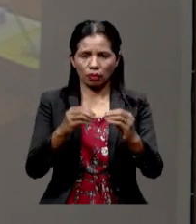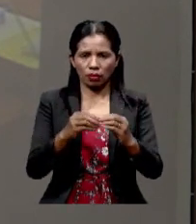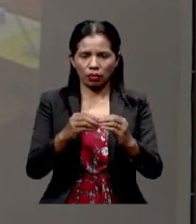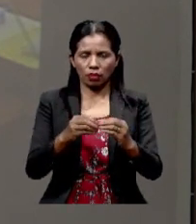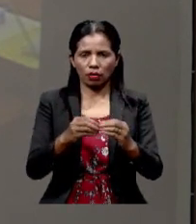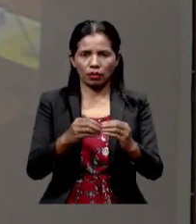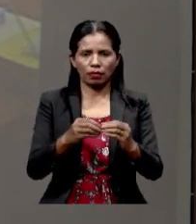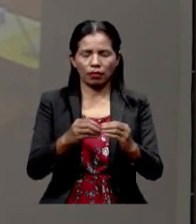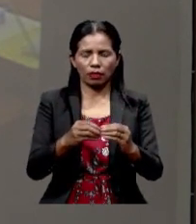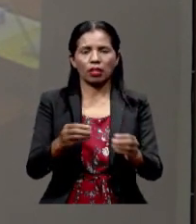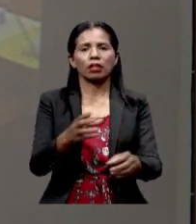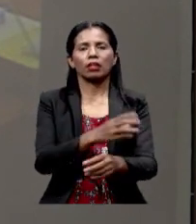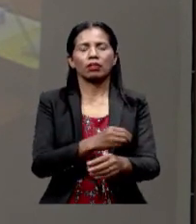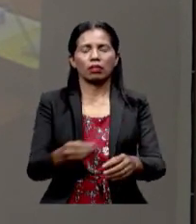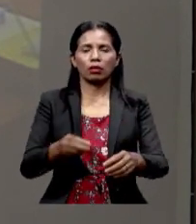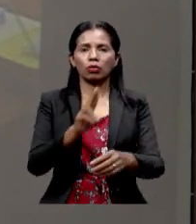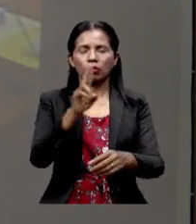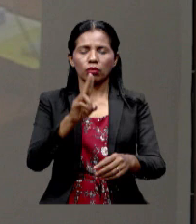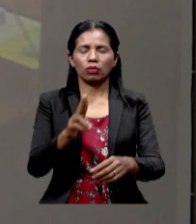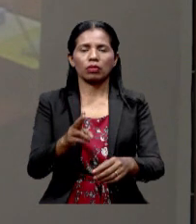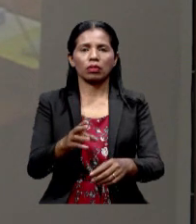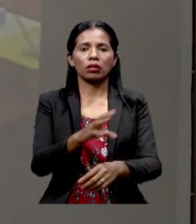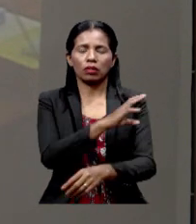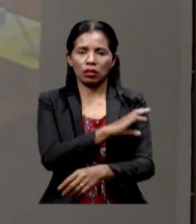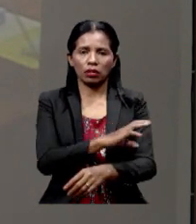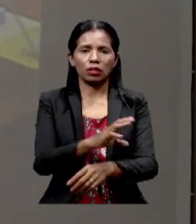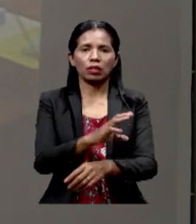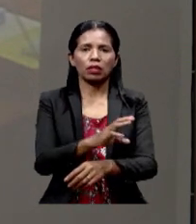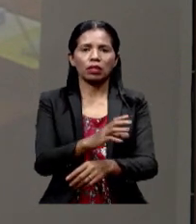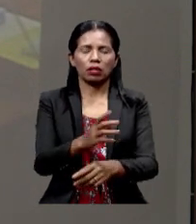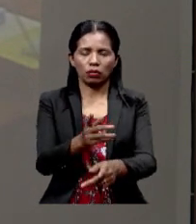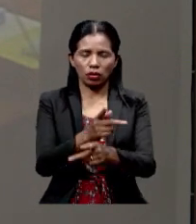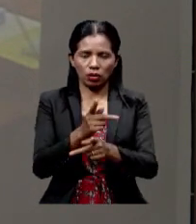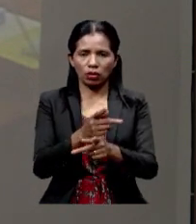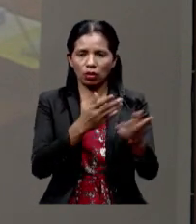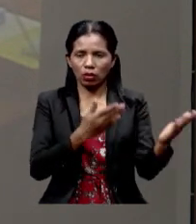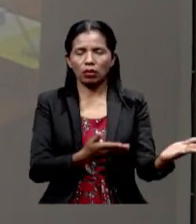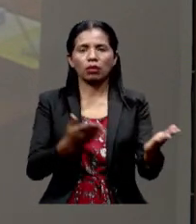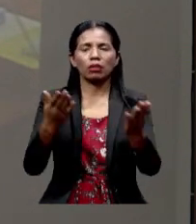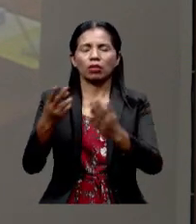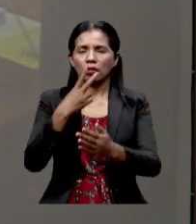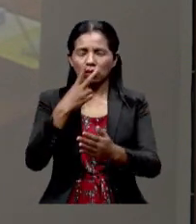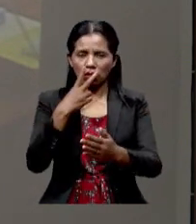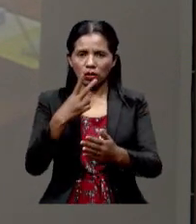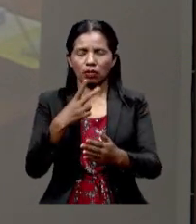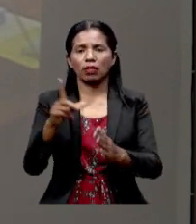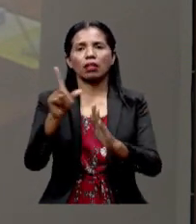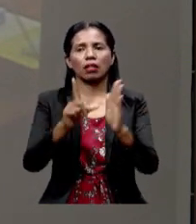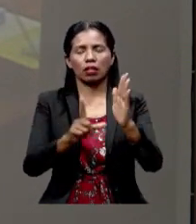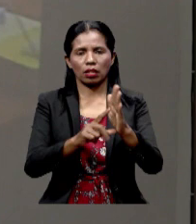consumo proteção ba tabaco nian proteção sim importação ba tabaco sirani produto lei